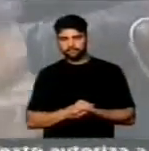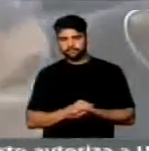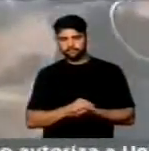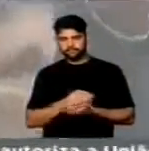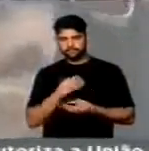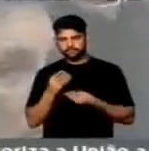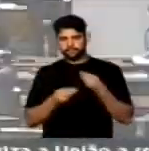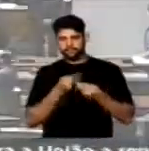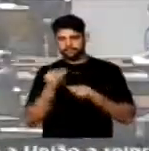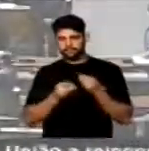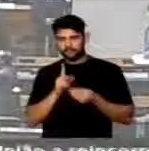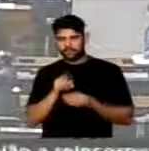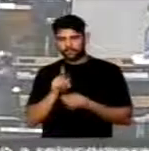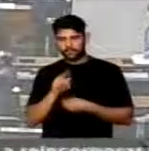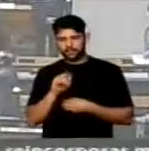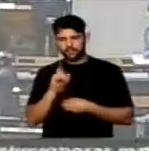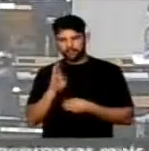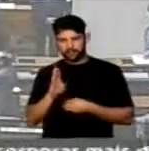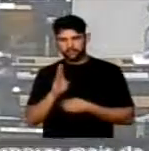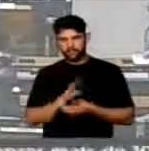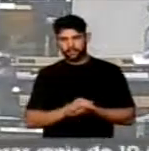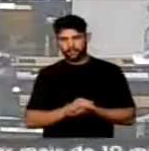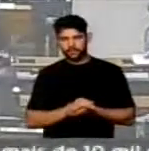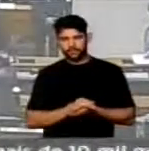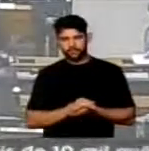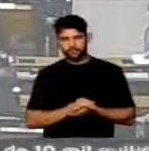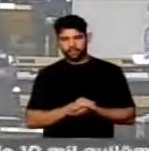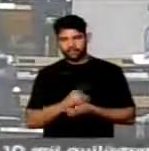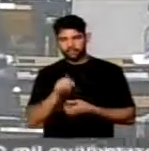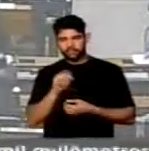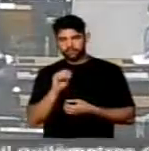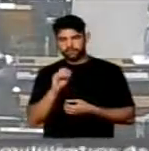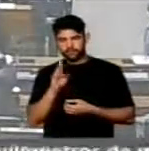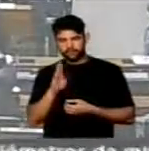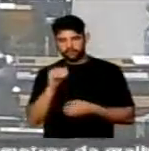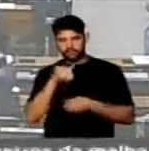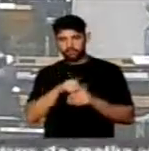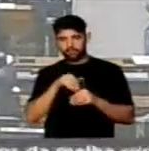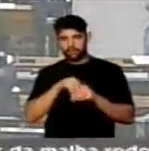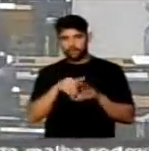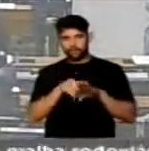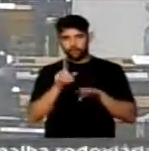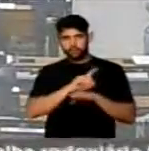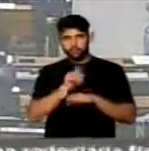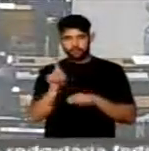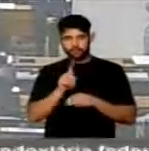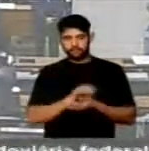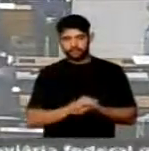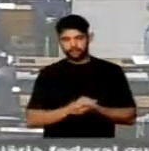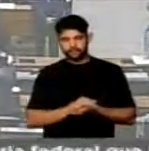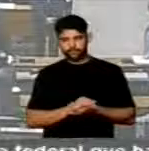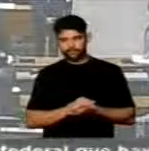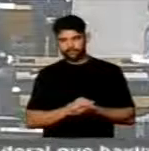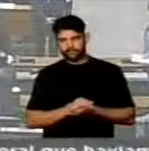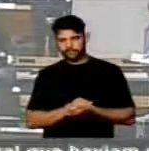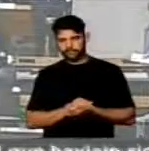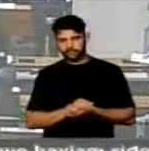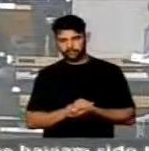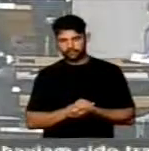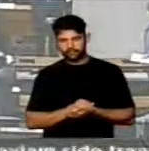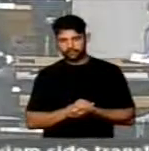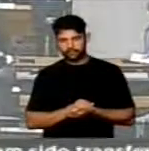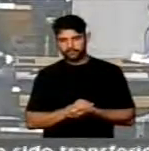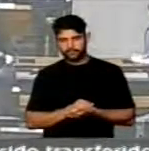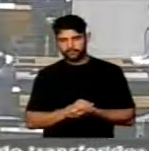Como vota o PCdoB? Senhor presidente, o PCdoB encaminha o voto não para derrubar esse veto, senhor